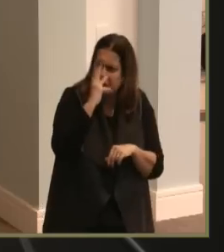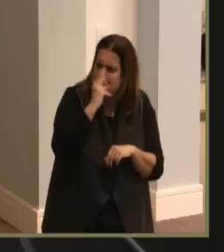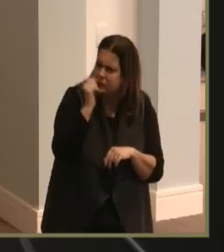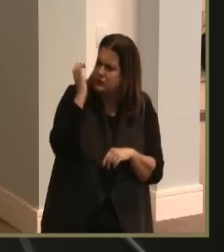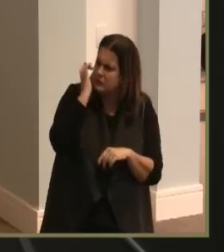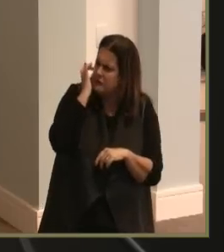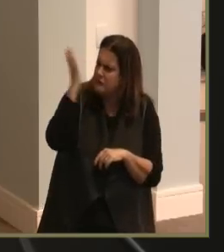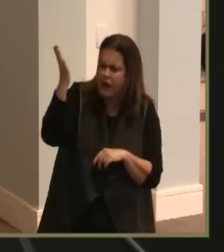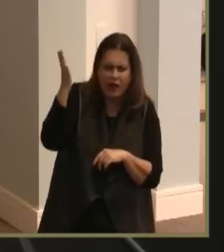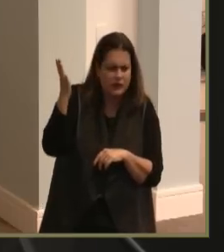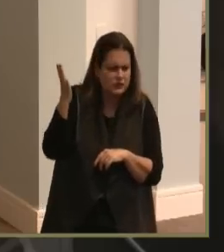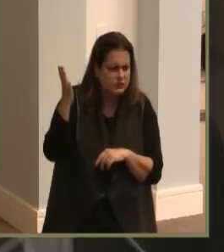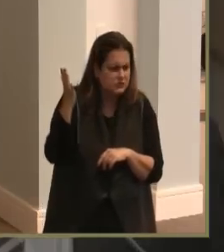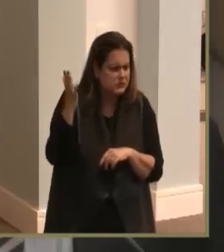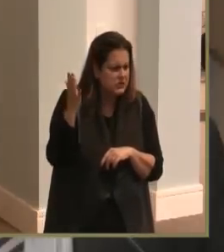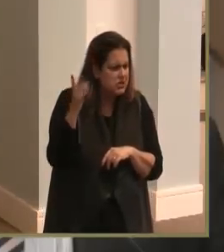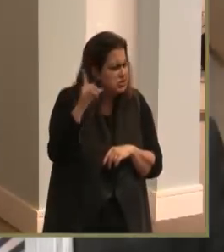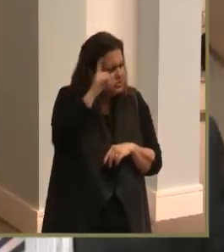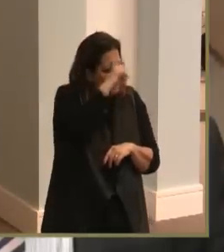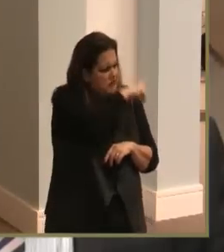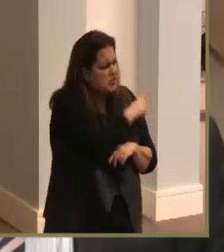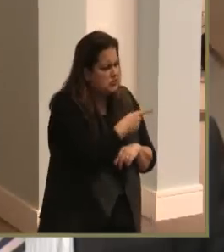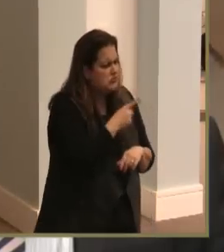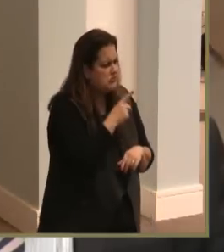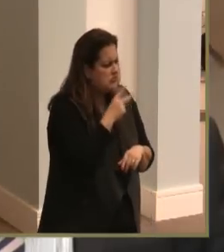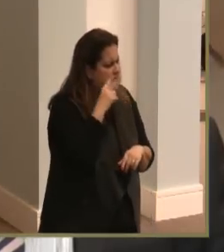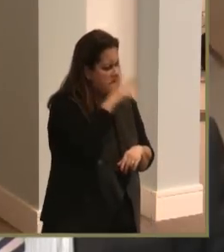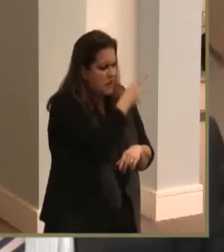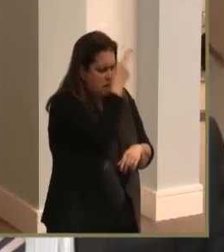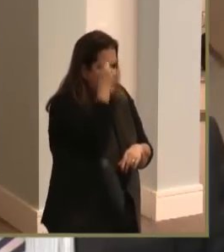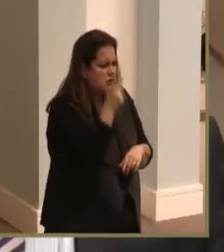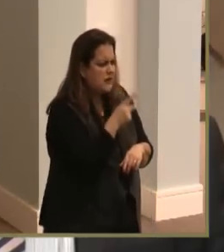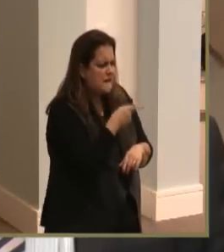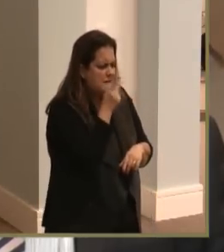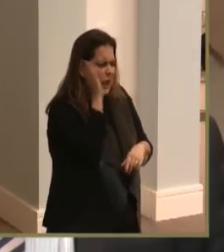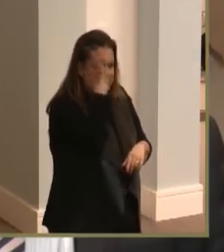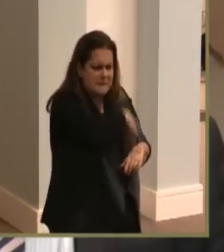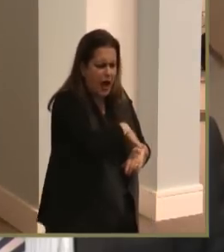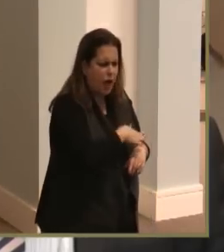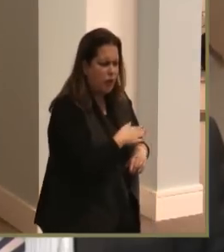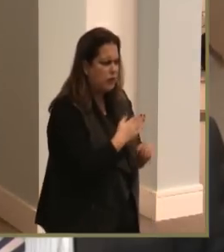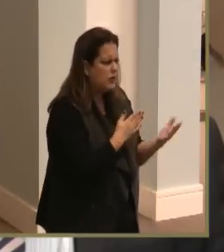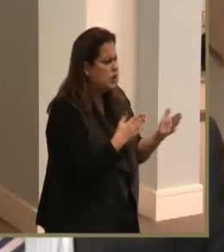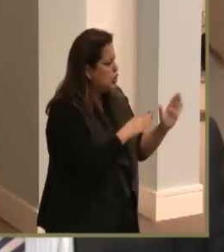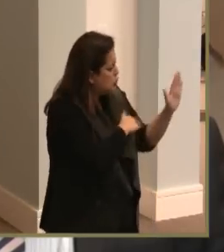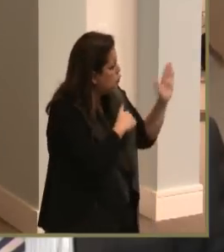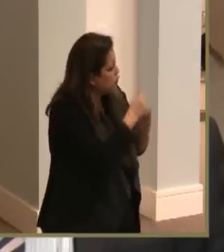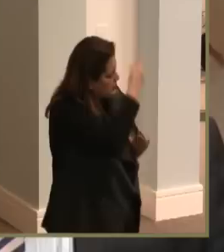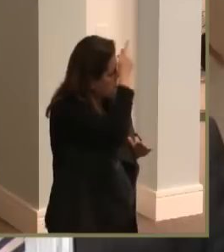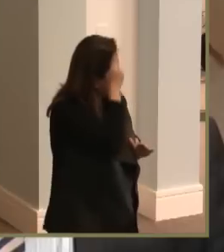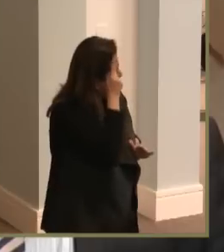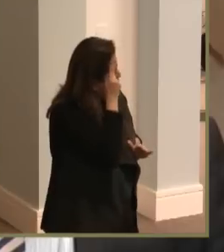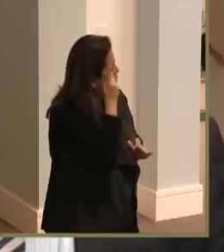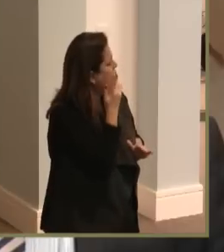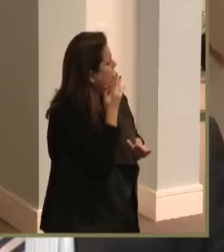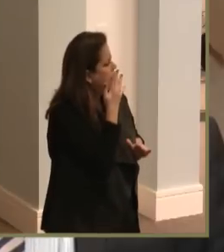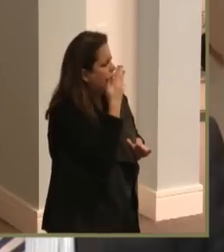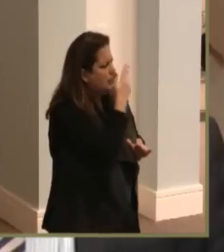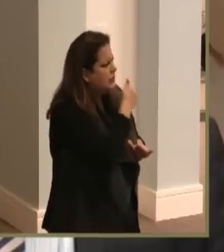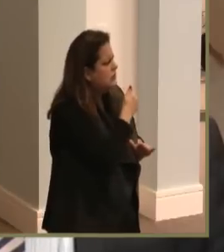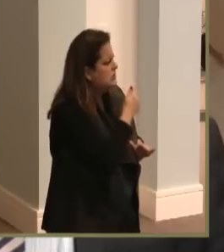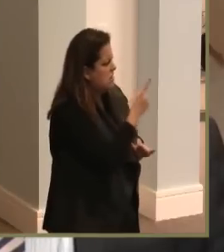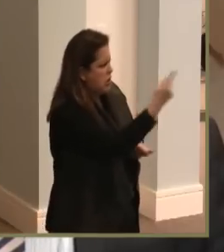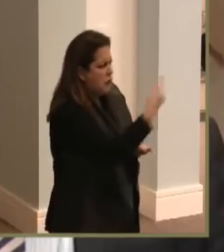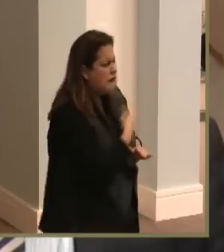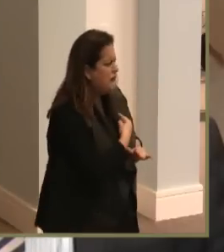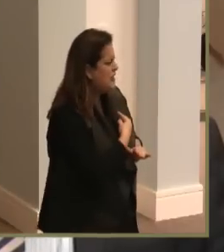Dificilmente eu ouço pessoas falarem mal de Brasília. Todas as pessoas pelas quais eu converso, que cidade maravilhosa, vim para cá